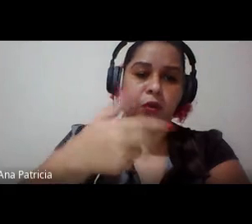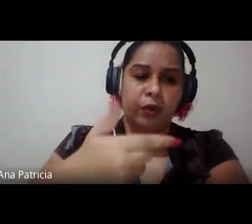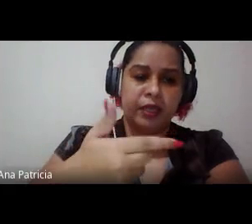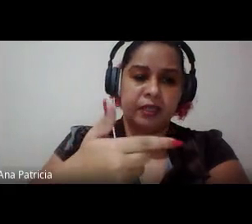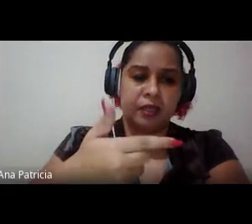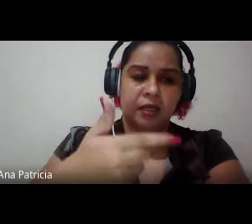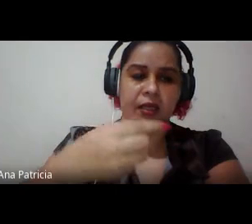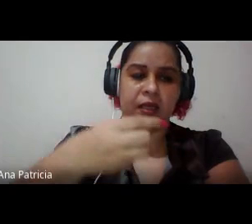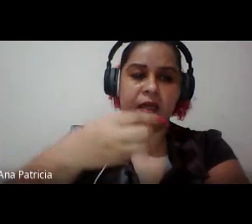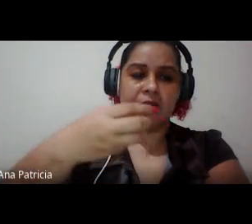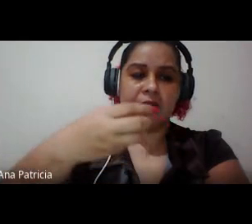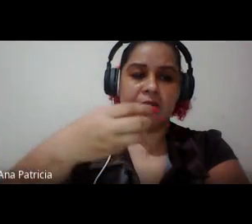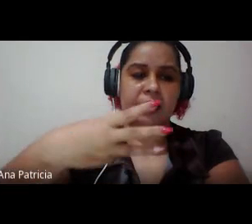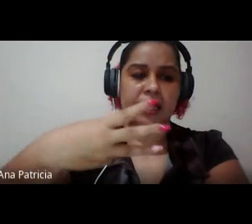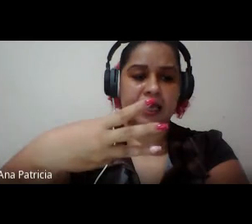2,